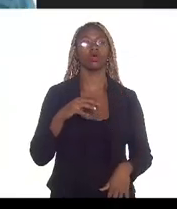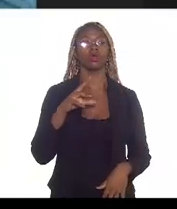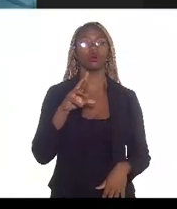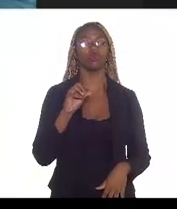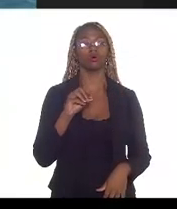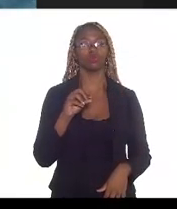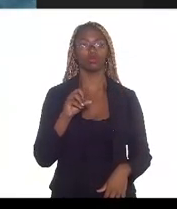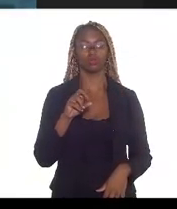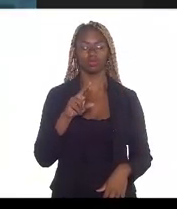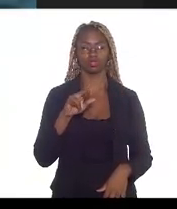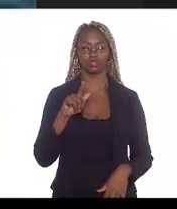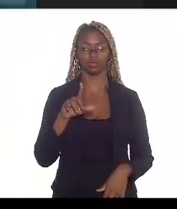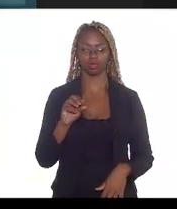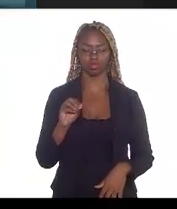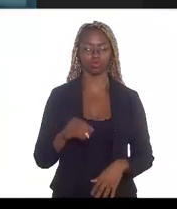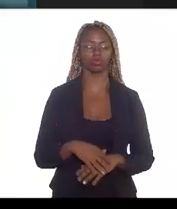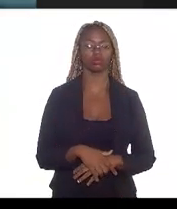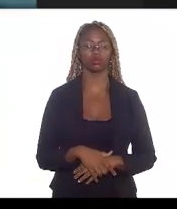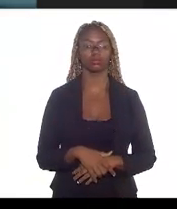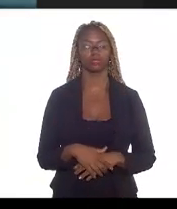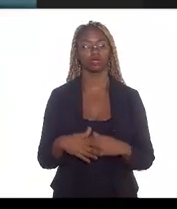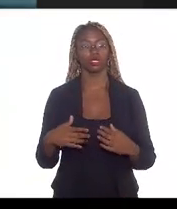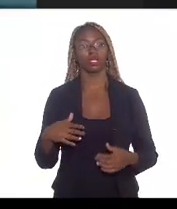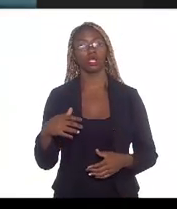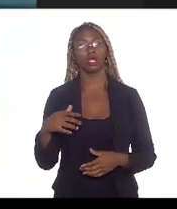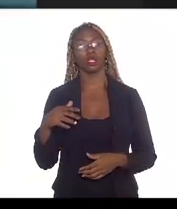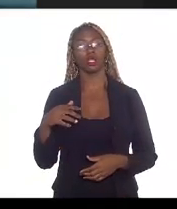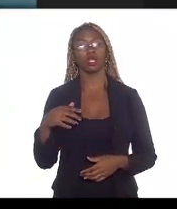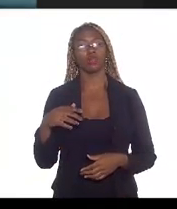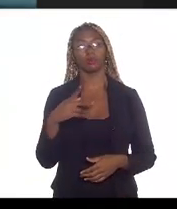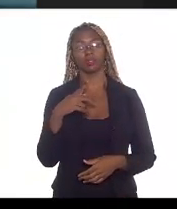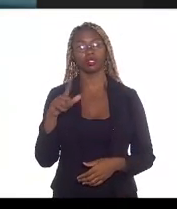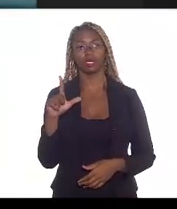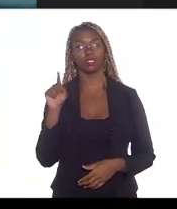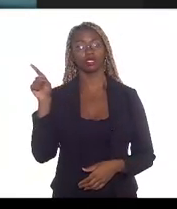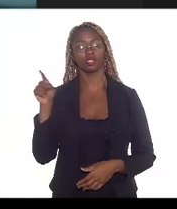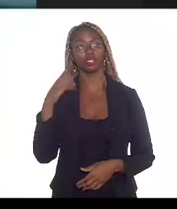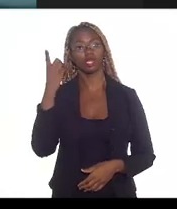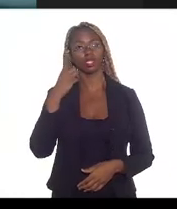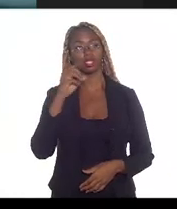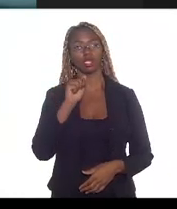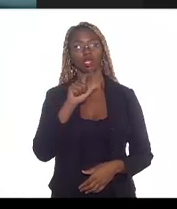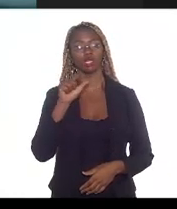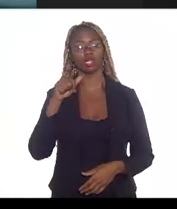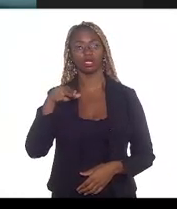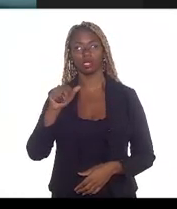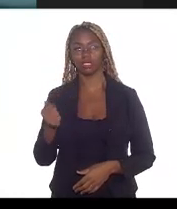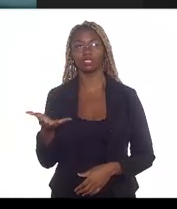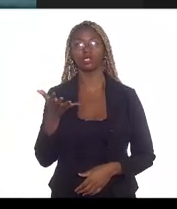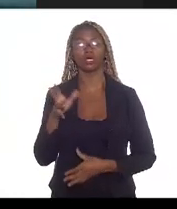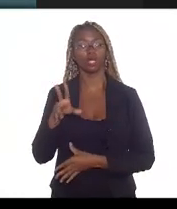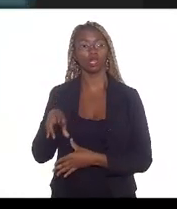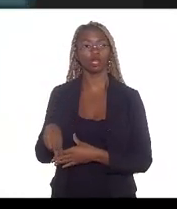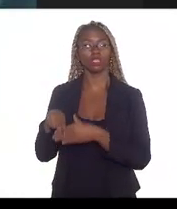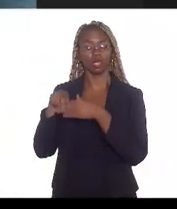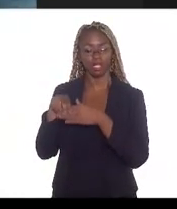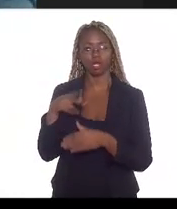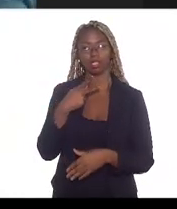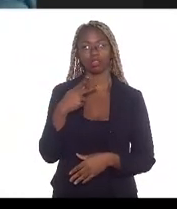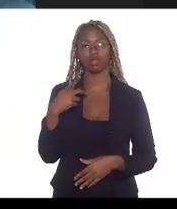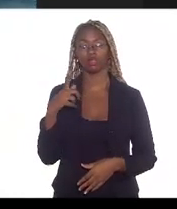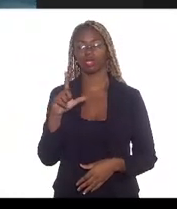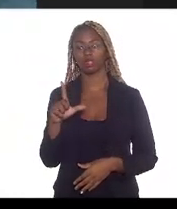lei 106/2019, da deputada Alana Passos, o parecer é pela anexação ao PL 16